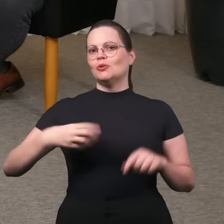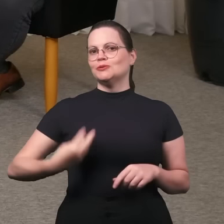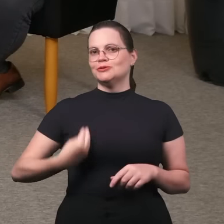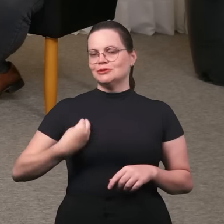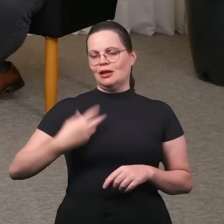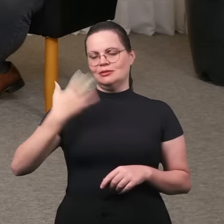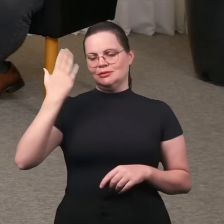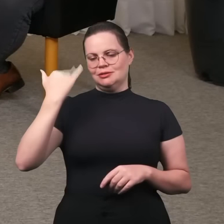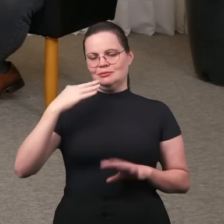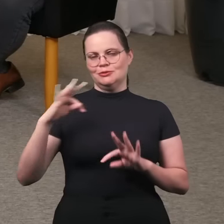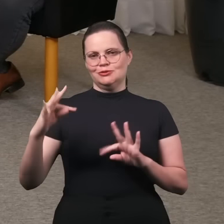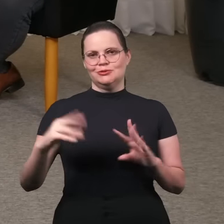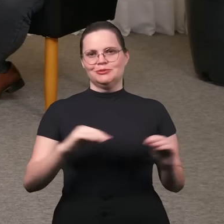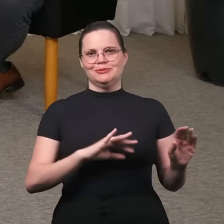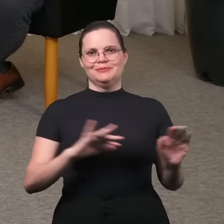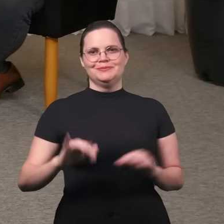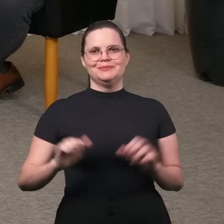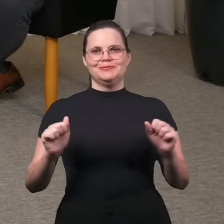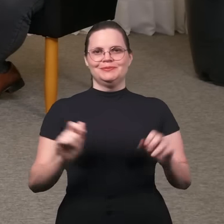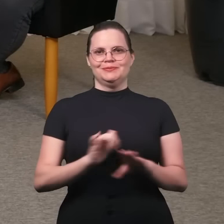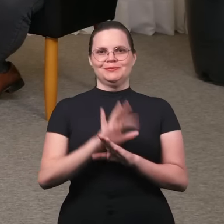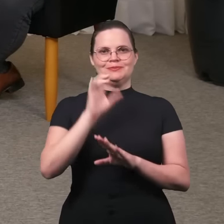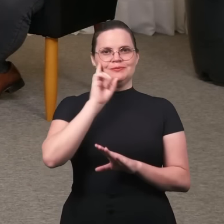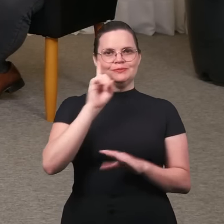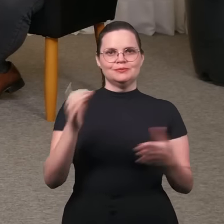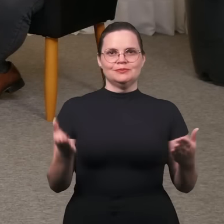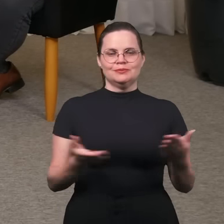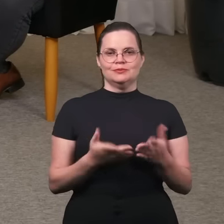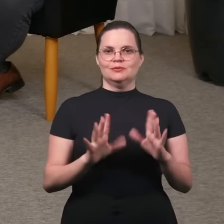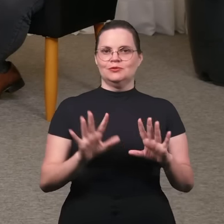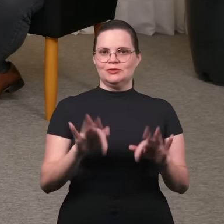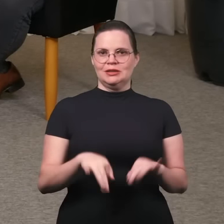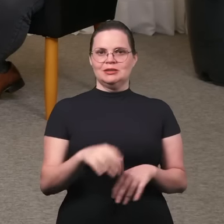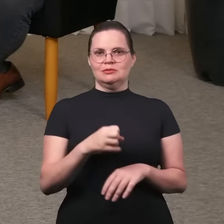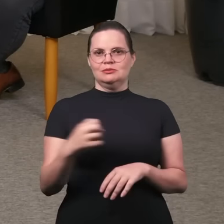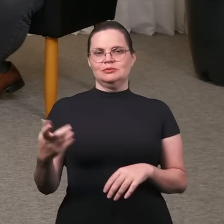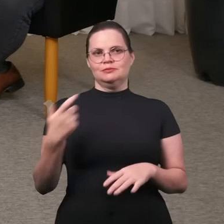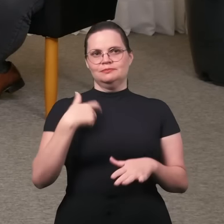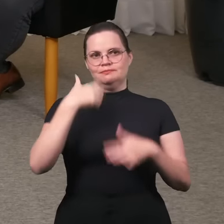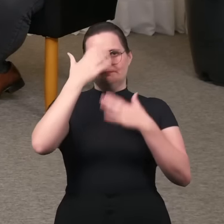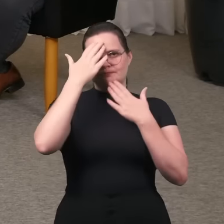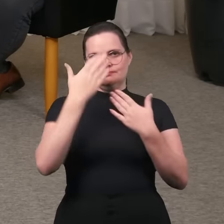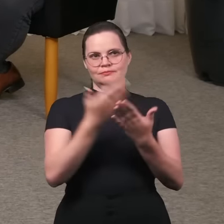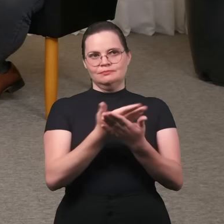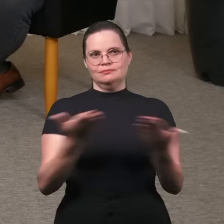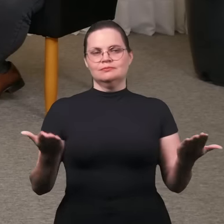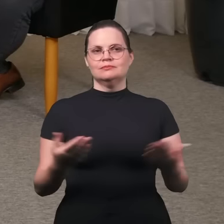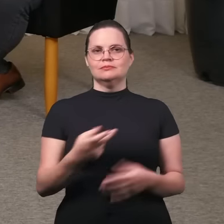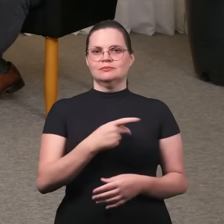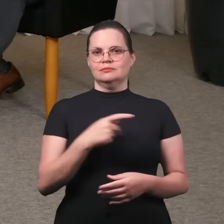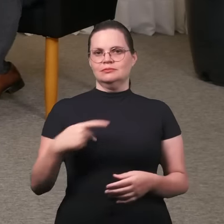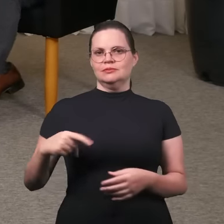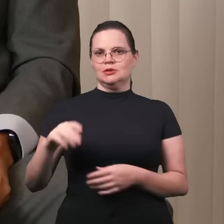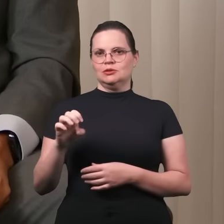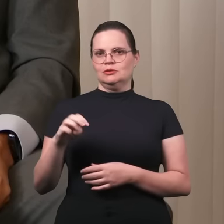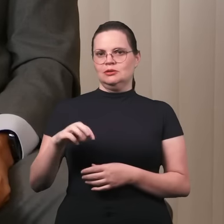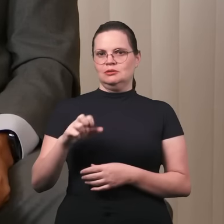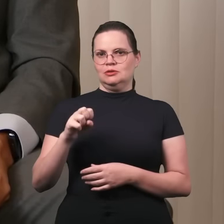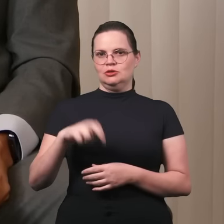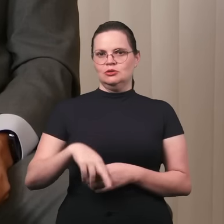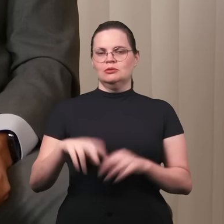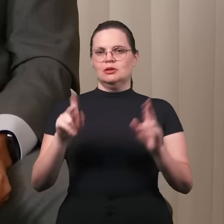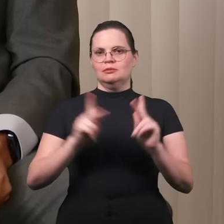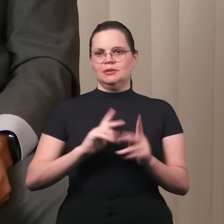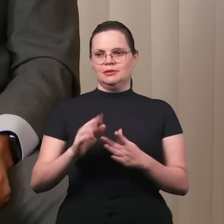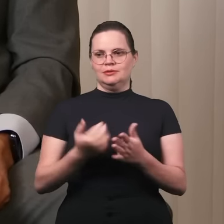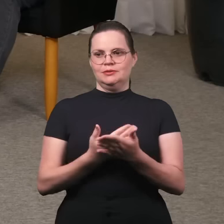Queridos irmãos, nós vamos encerrar esse episódio e agradecer a presença Pastor Emerson, a paz do Senhor. Amém. A paz do Senhor,